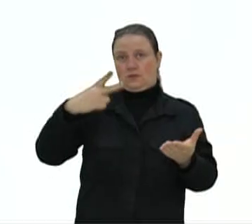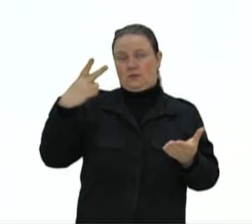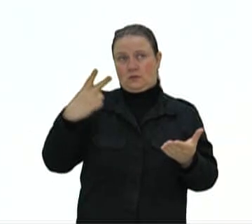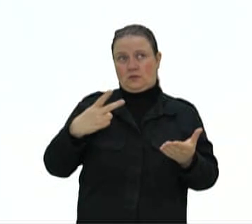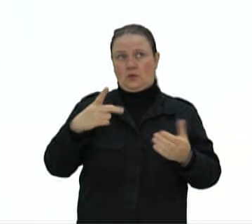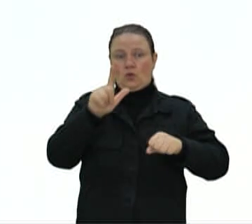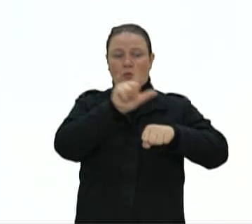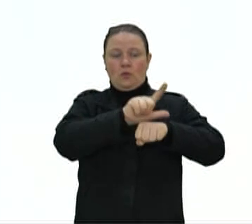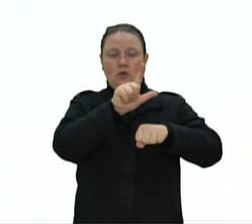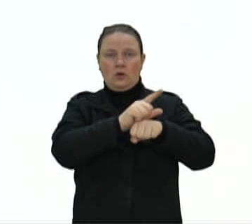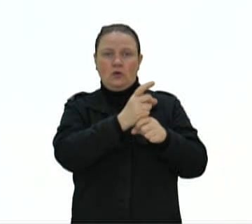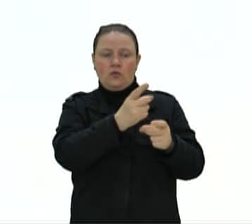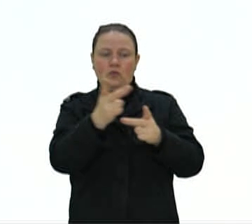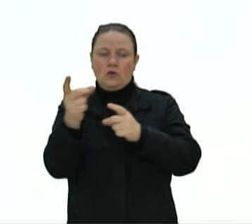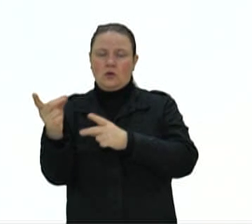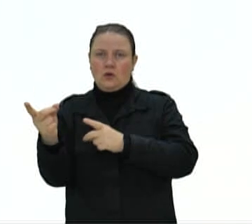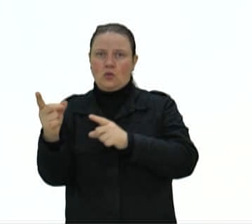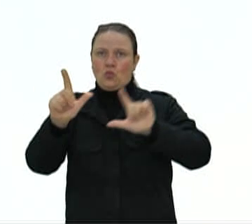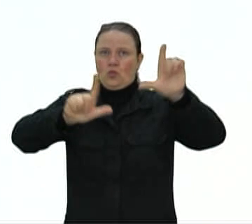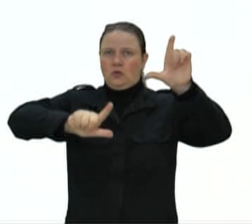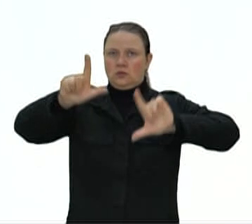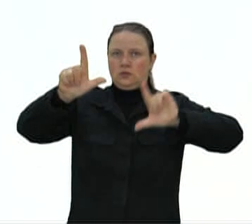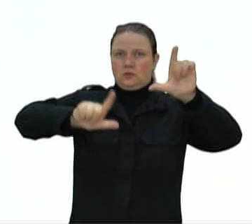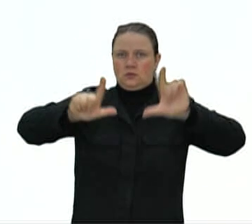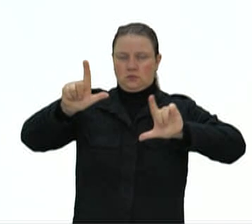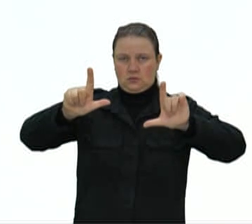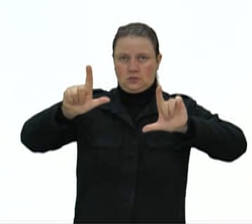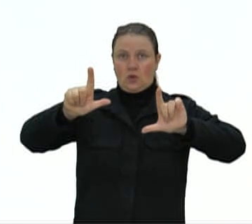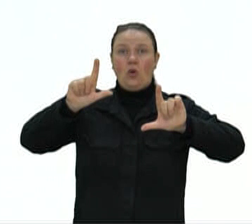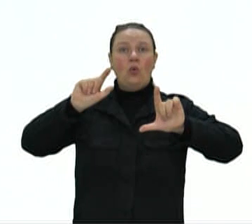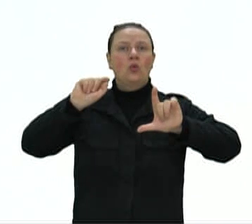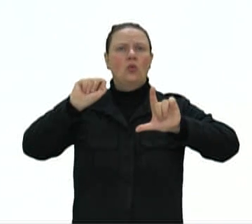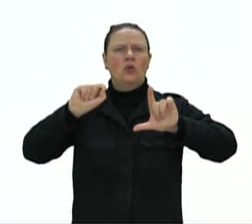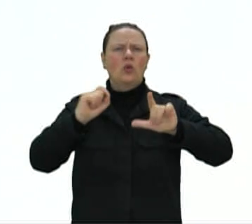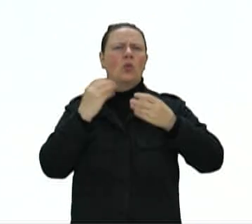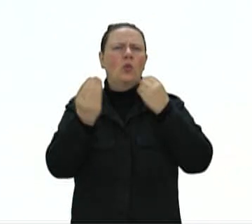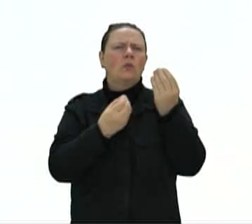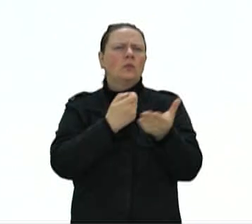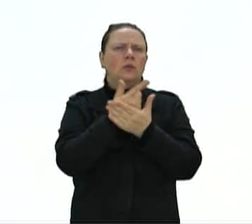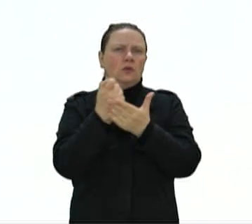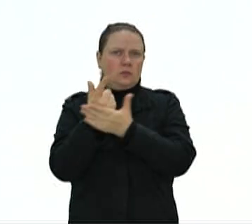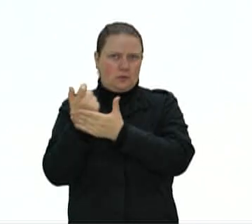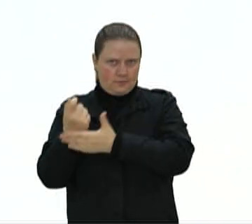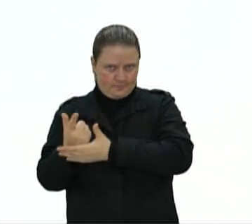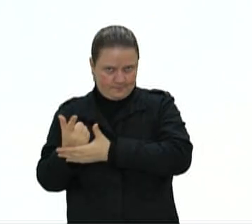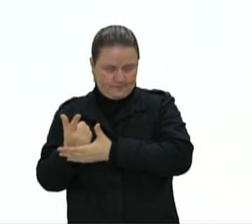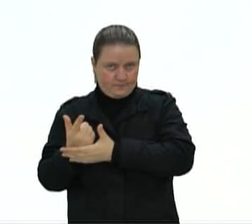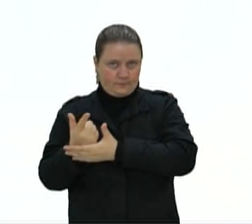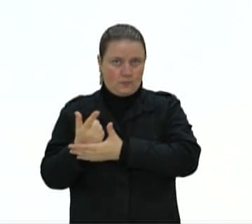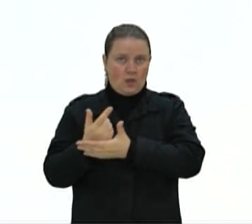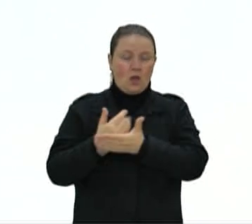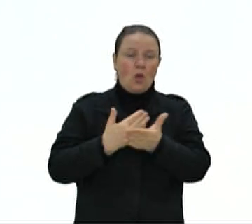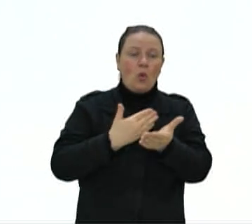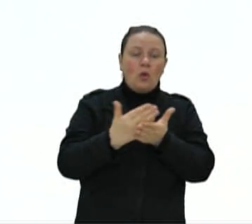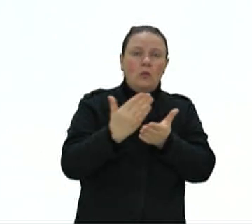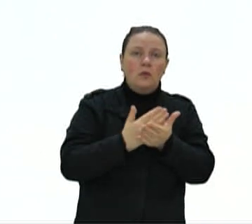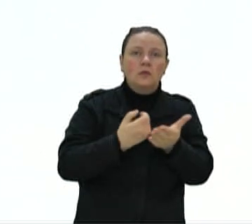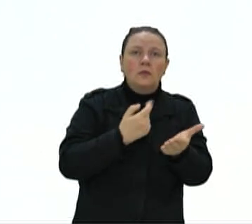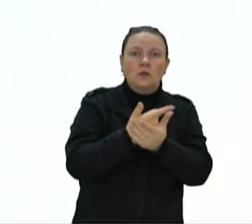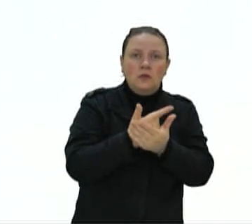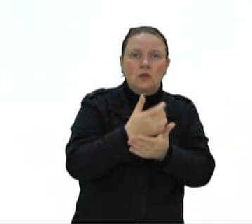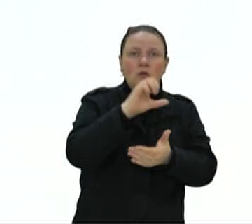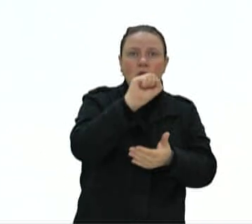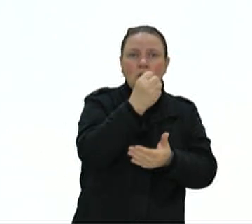Uma loja vende um aparelho de TV com as seguintes condições de pagamento. Atenção lá. Entrada no valor de R$